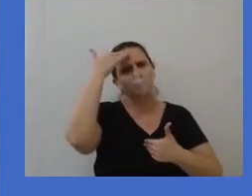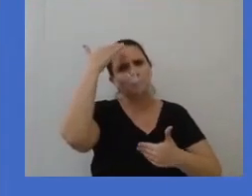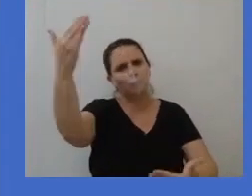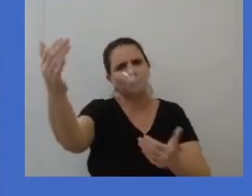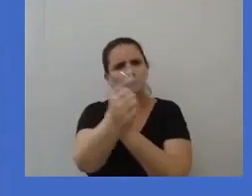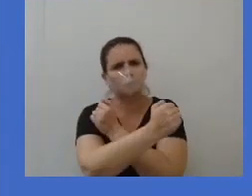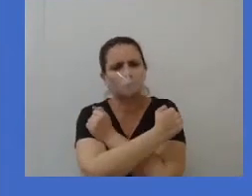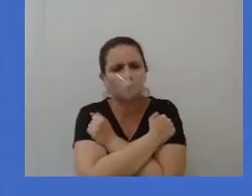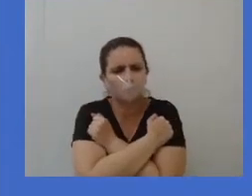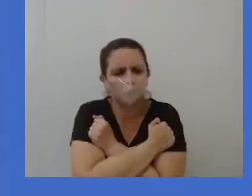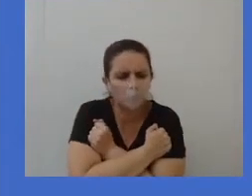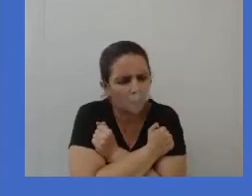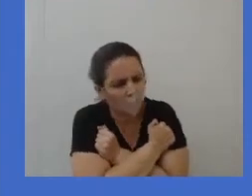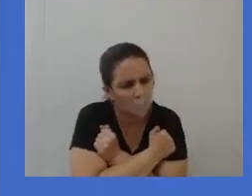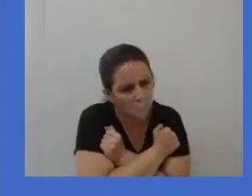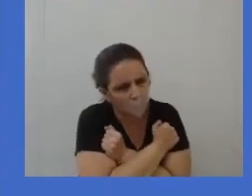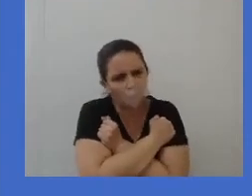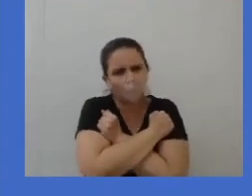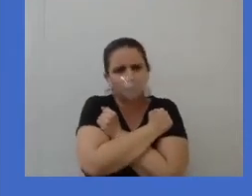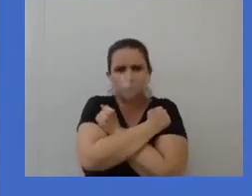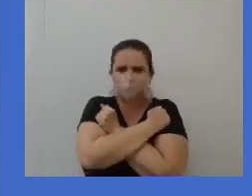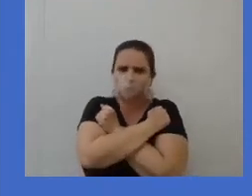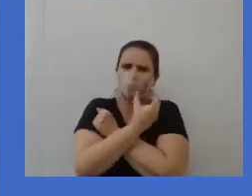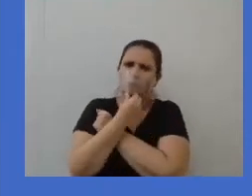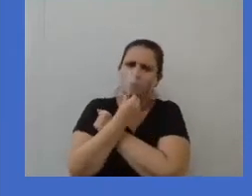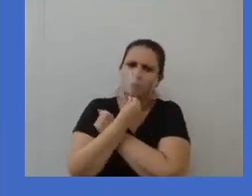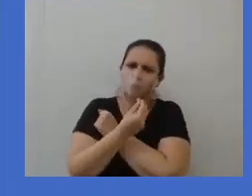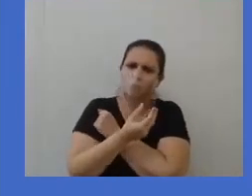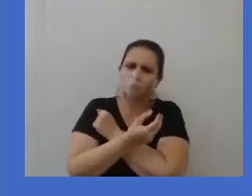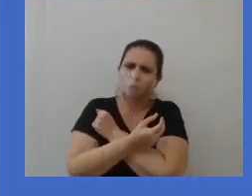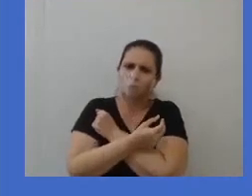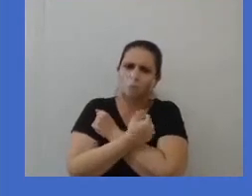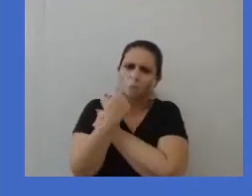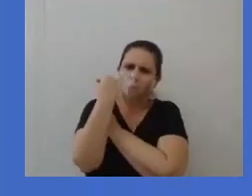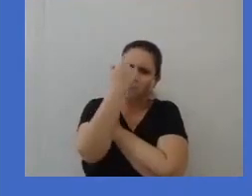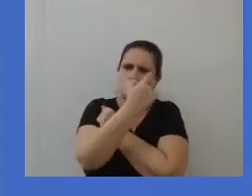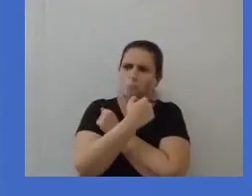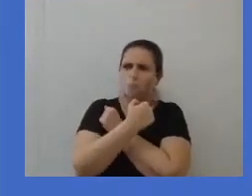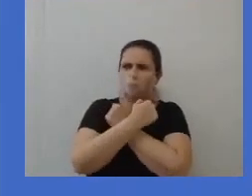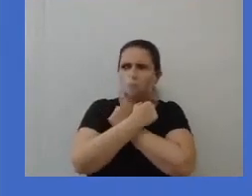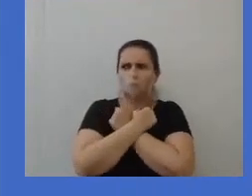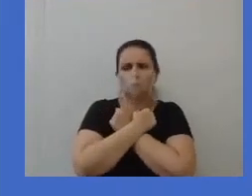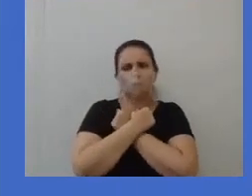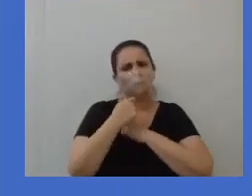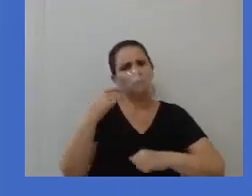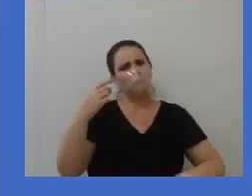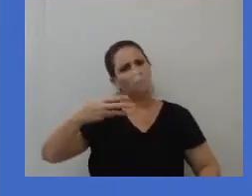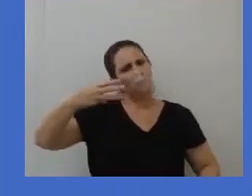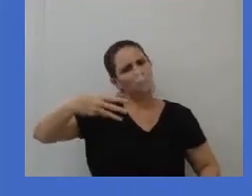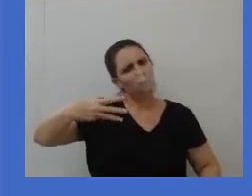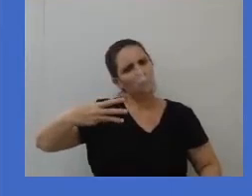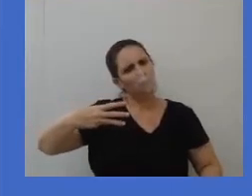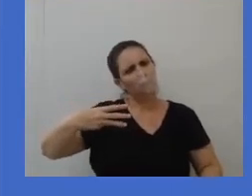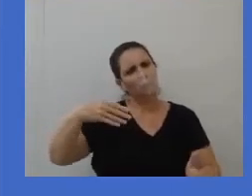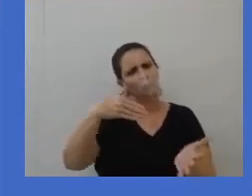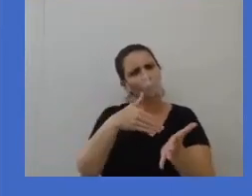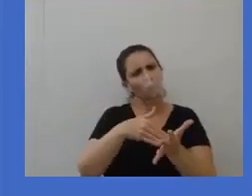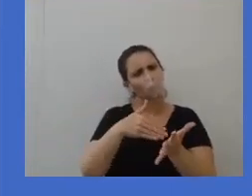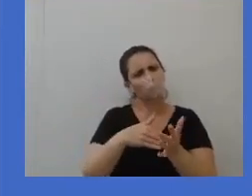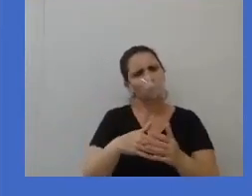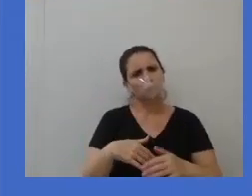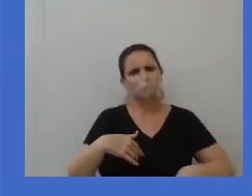aquele abraço caloroso no rapaz. E olha a carinha dele lá no terceiro e último